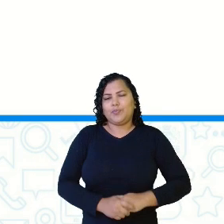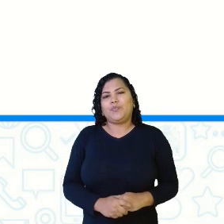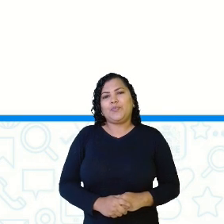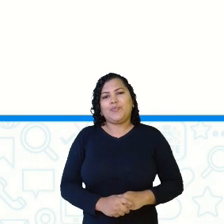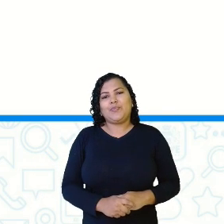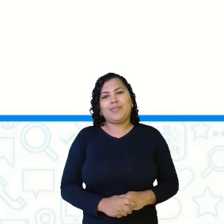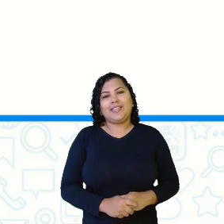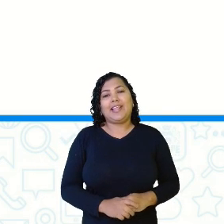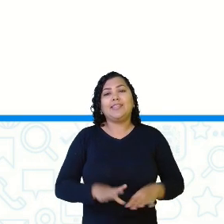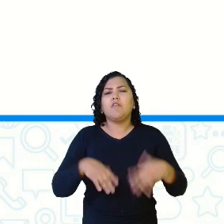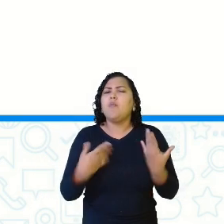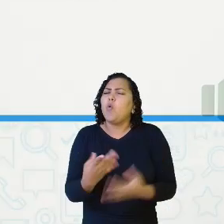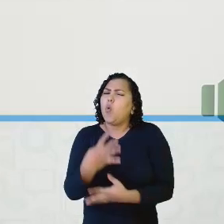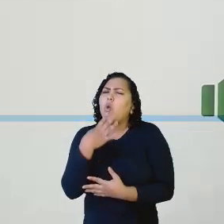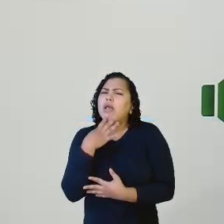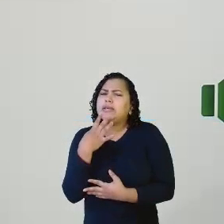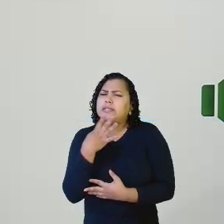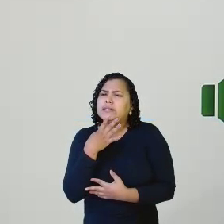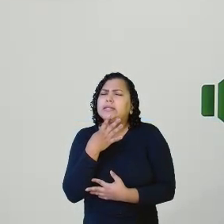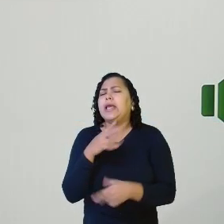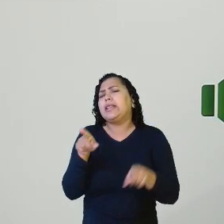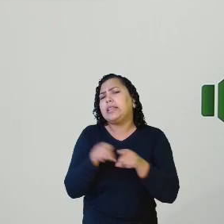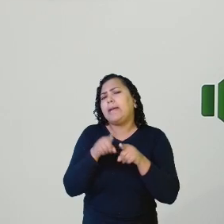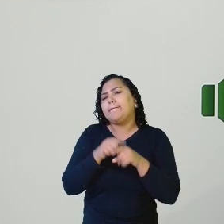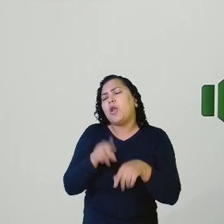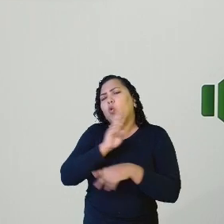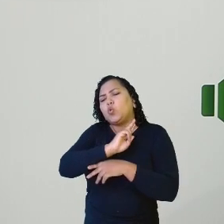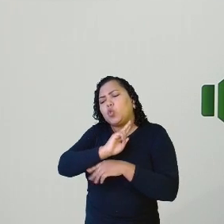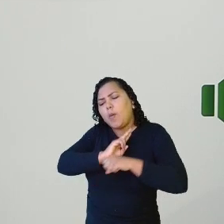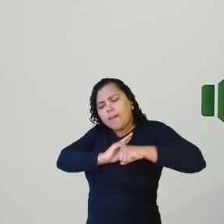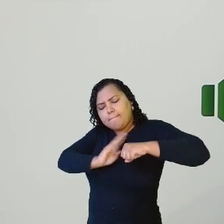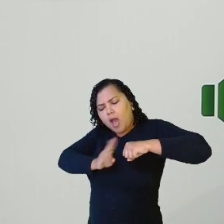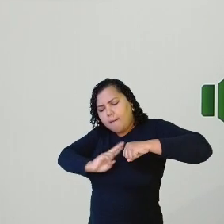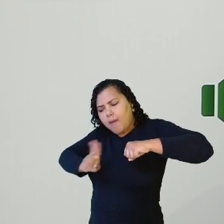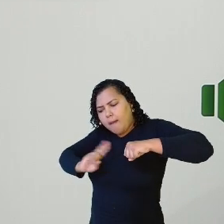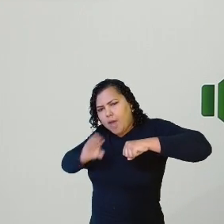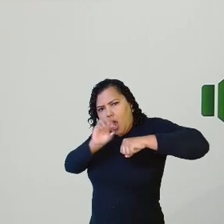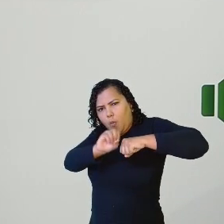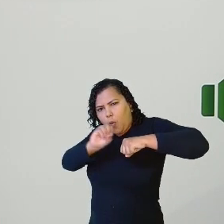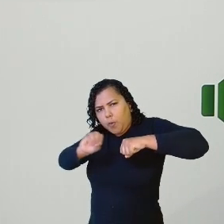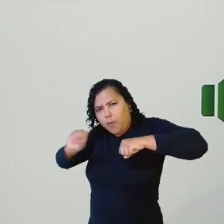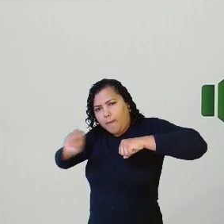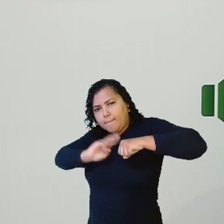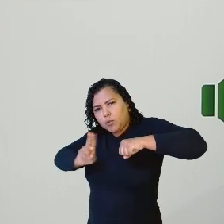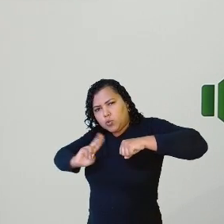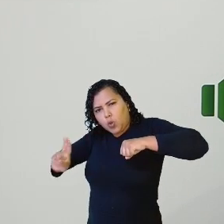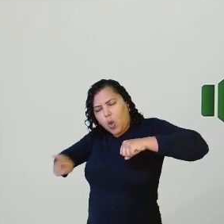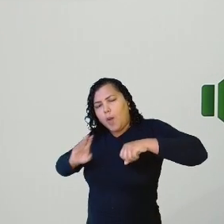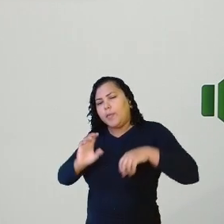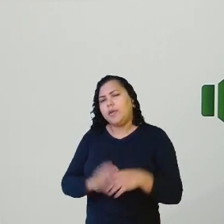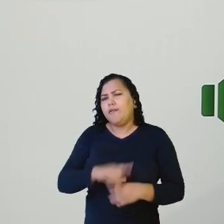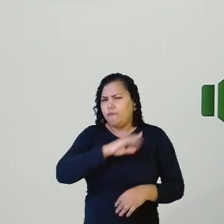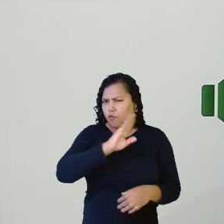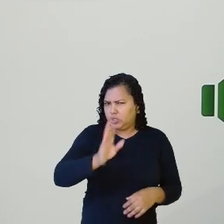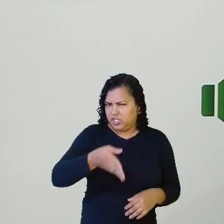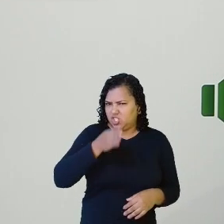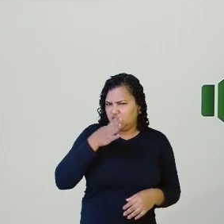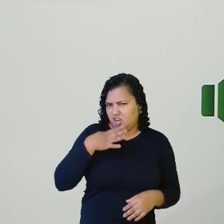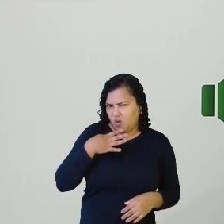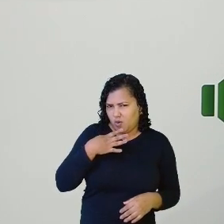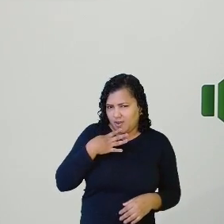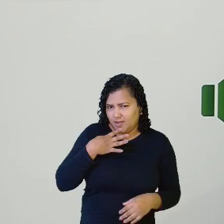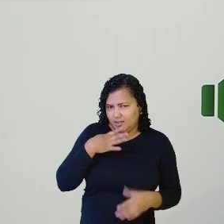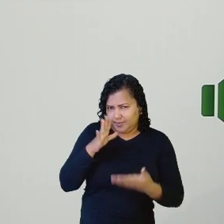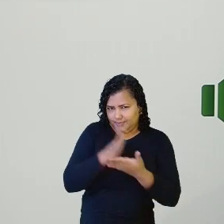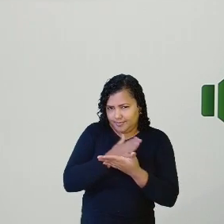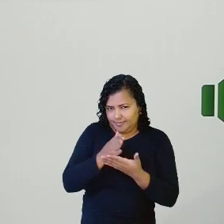aproveitar para conhecer também o nome desses planetas que fazem parte do Sistema Solar. Será que vocês reconhecem algum